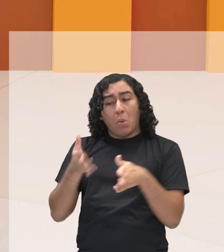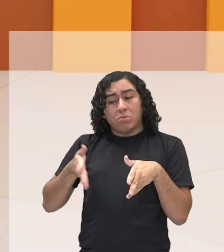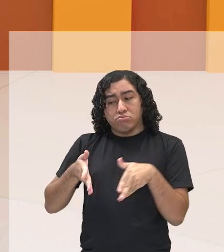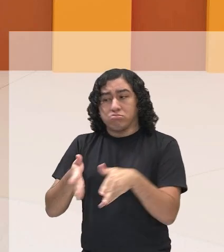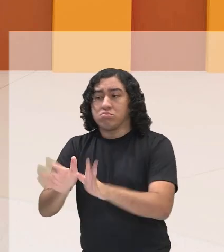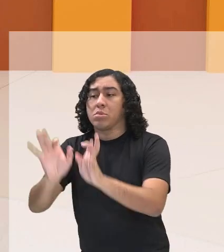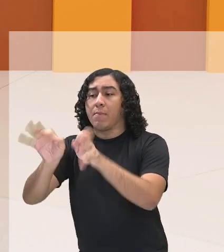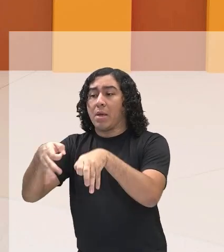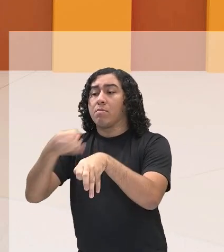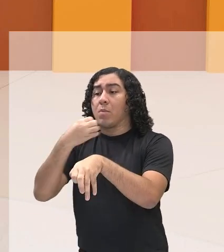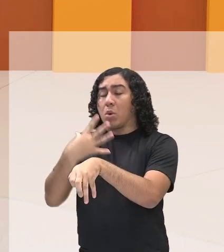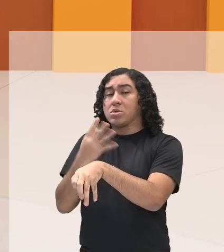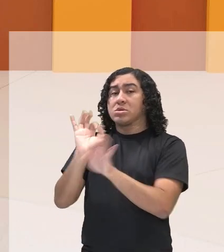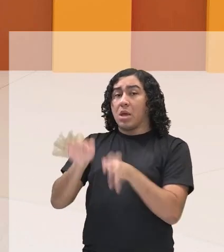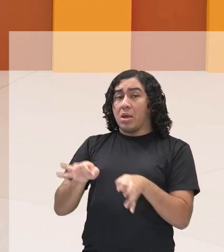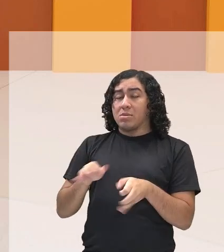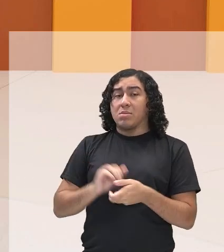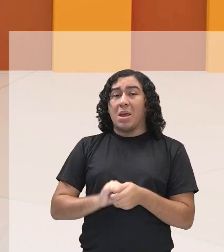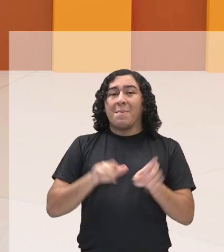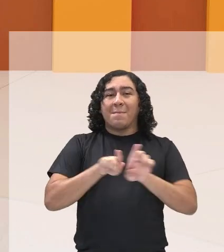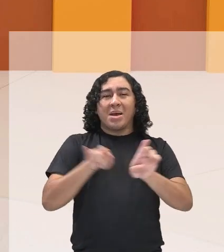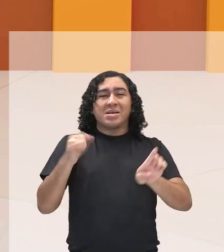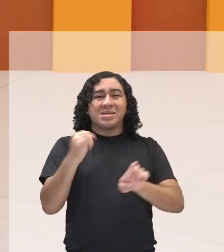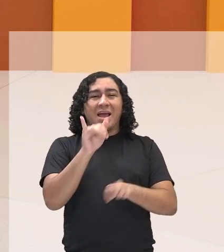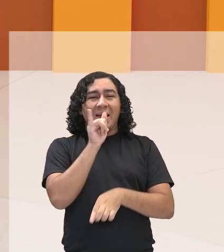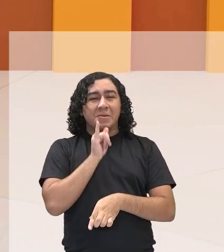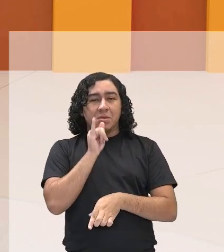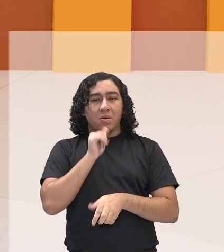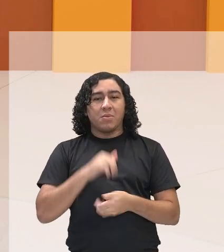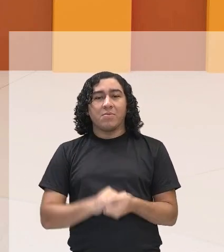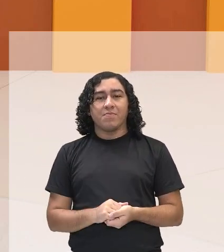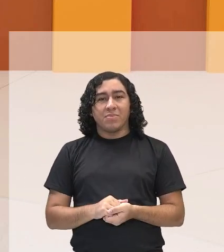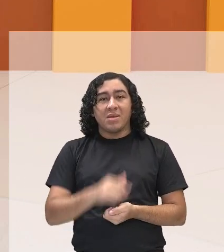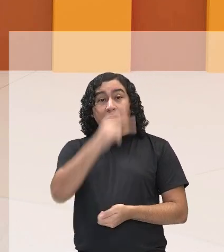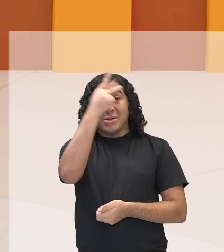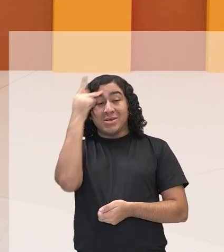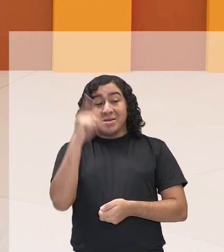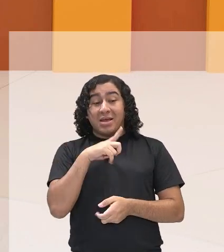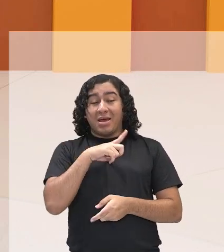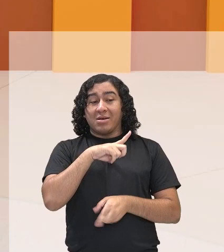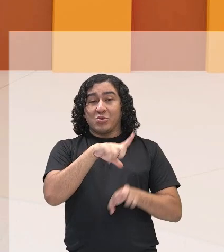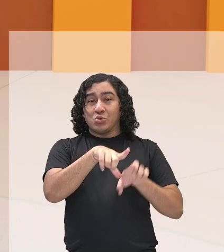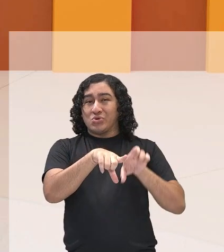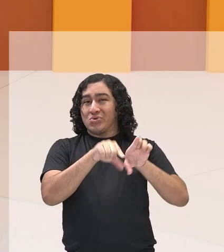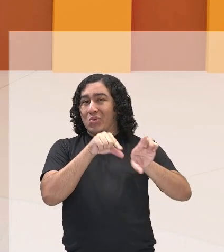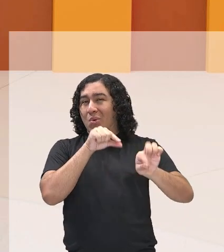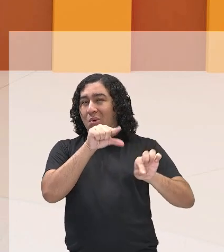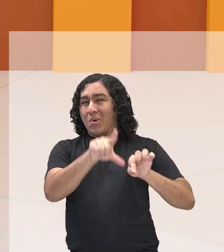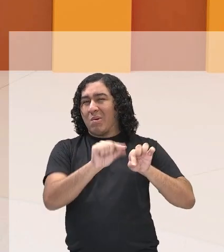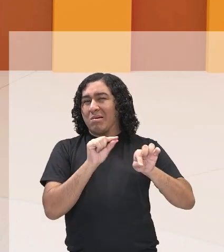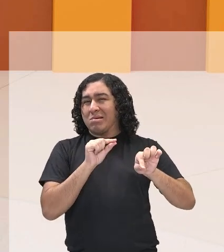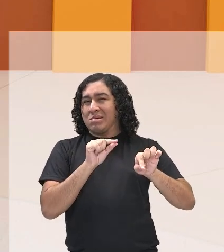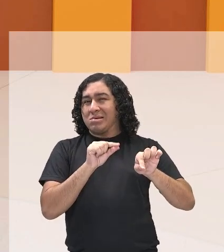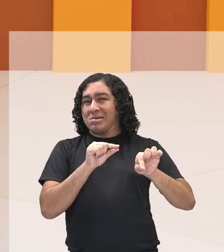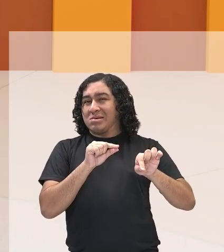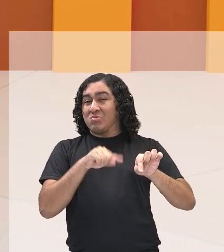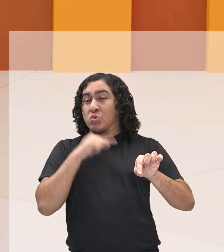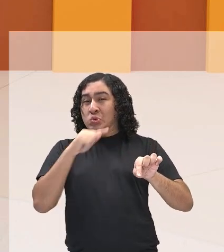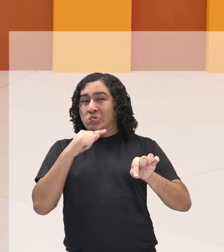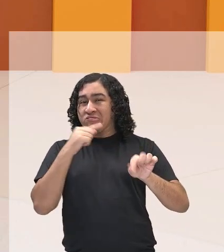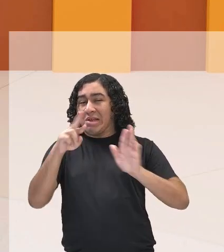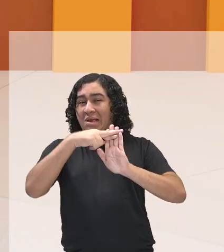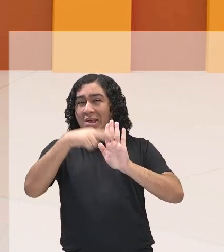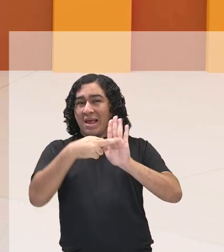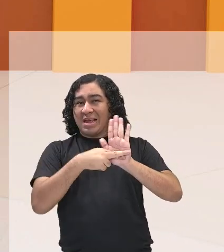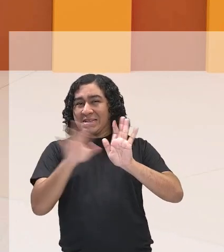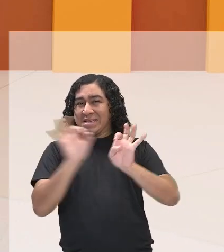né, tranquilo. Agora, se você vai fazer escolhas não pautadas em valores, aí você